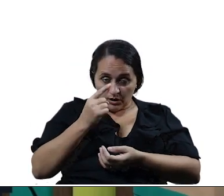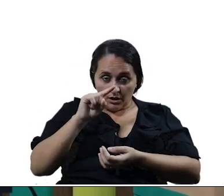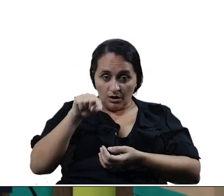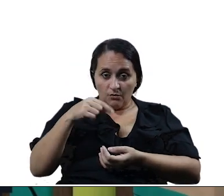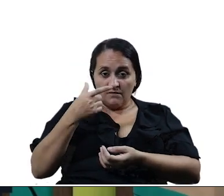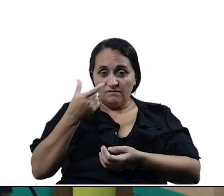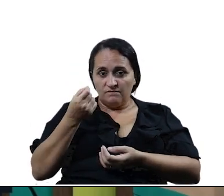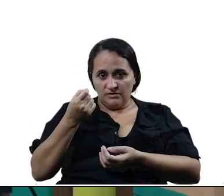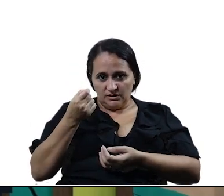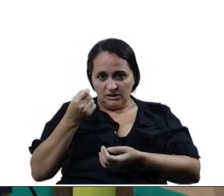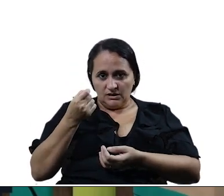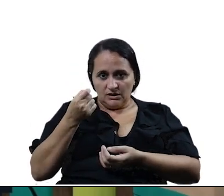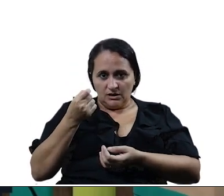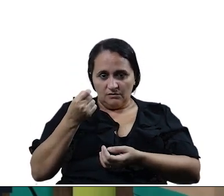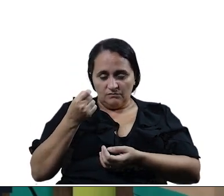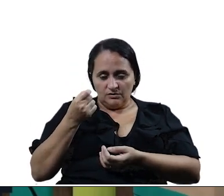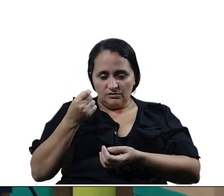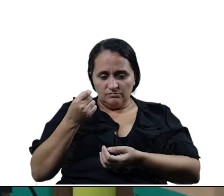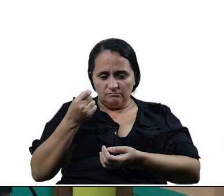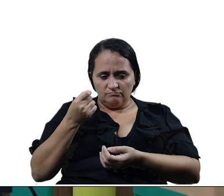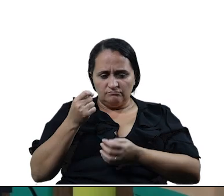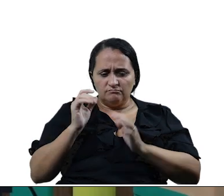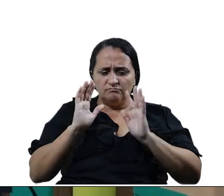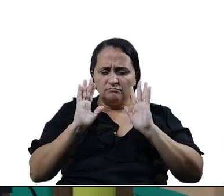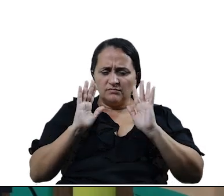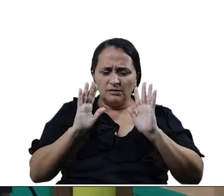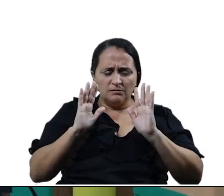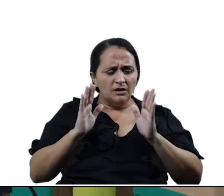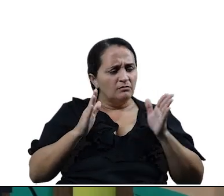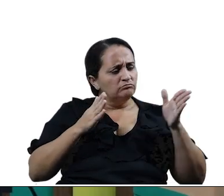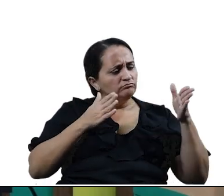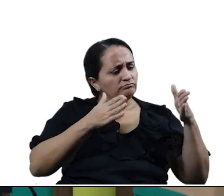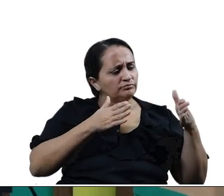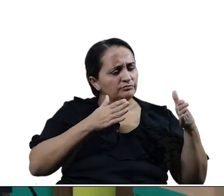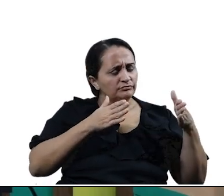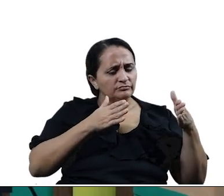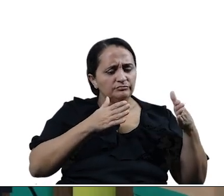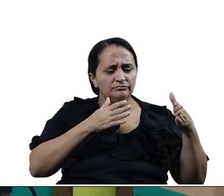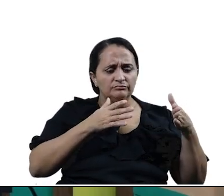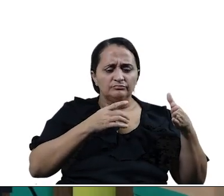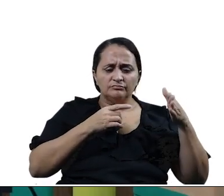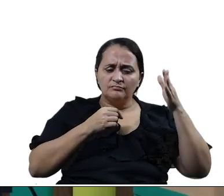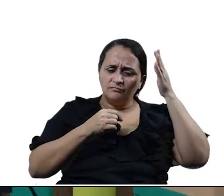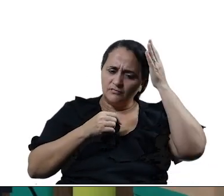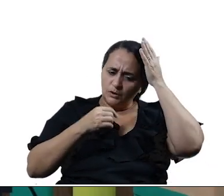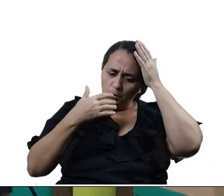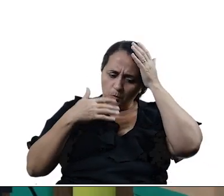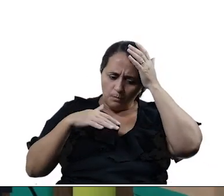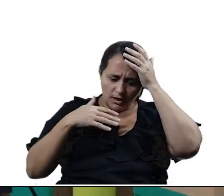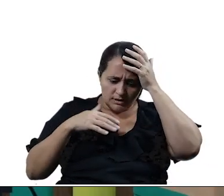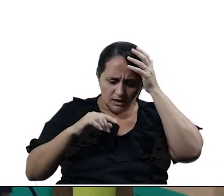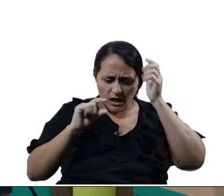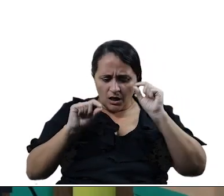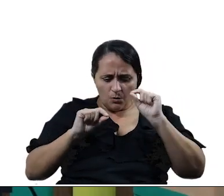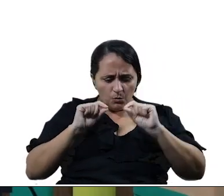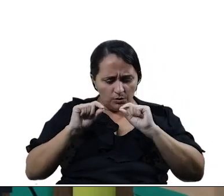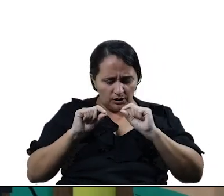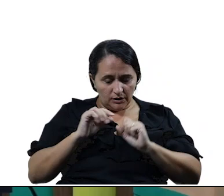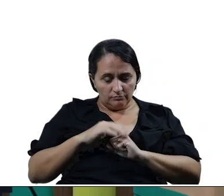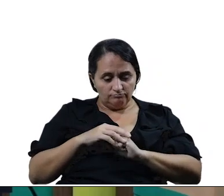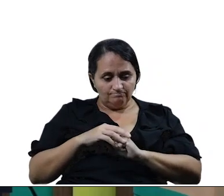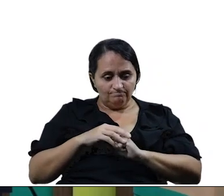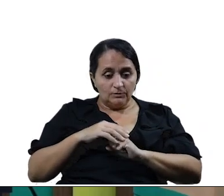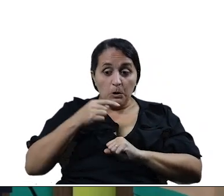R$1,20. Daqui, vamos começar pelo mais caro, porque é o que vai demandar mais dinheiro, né? O mais caro é o